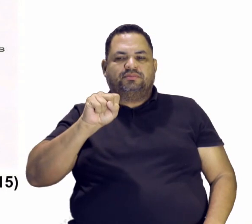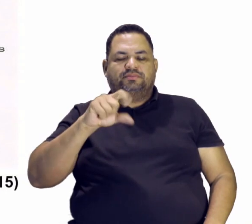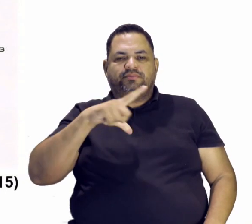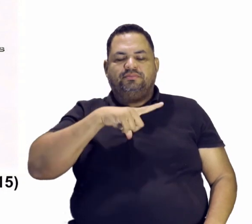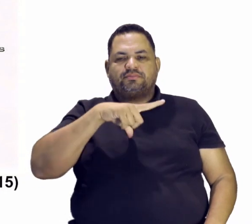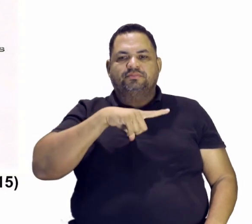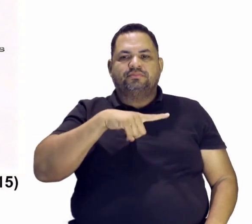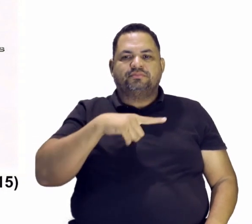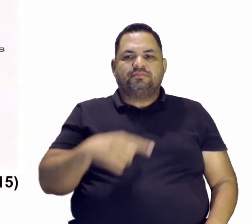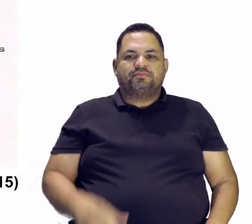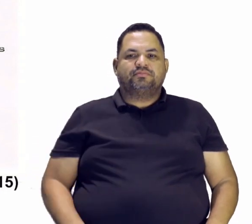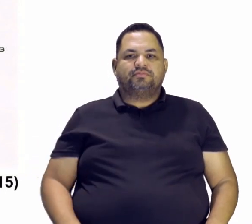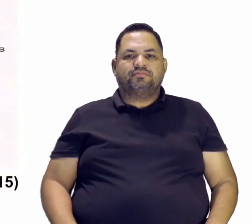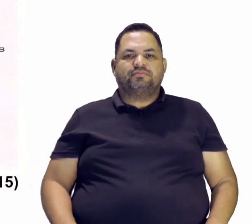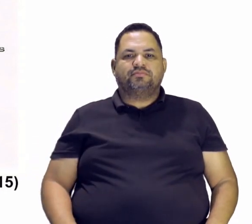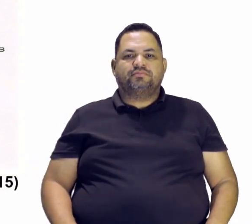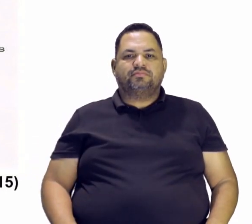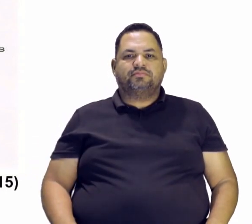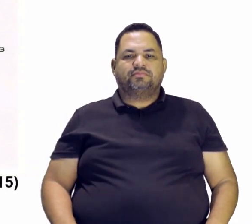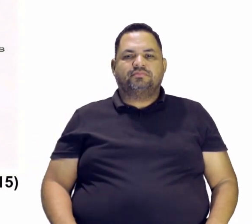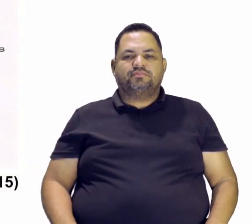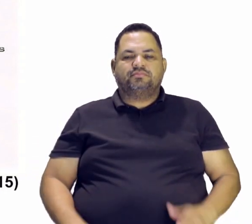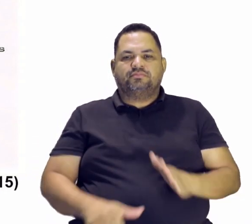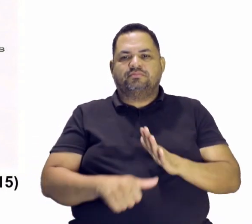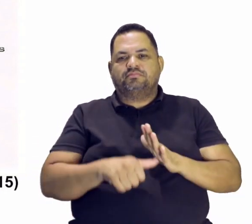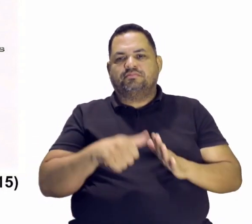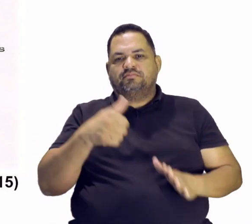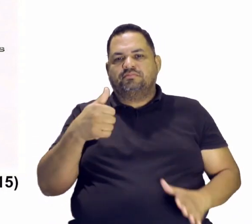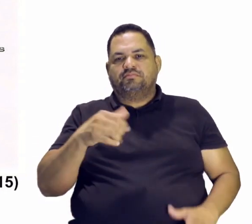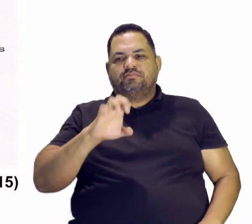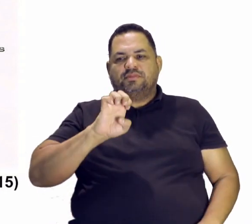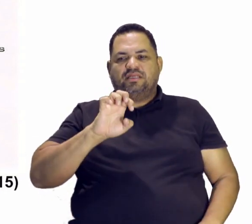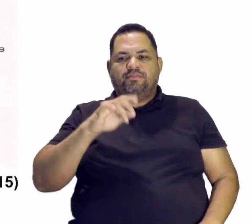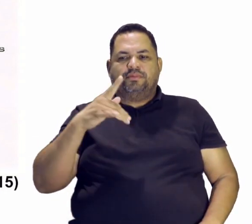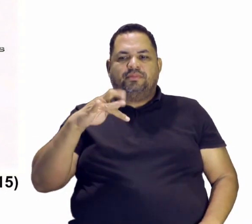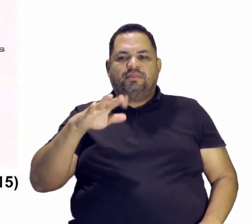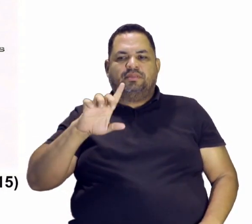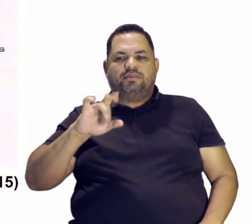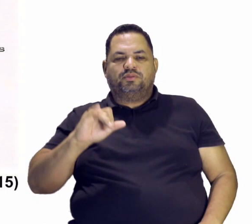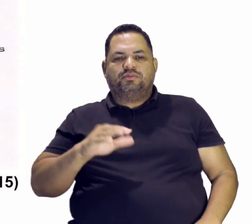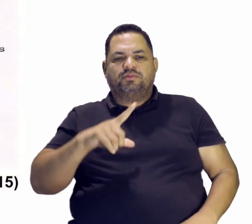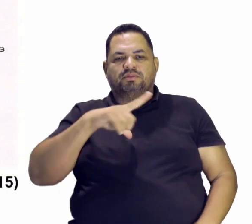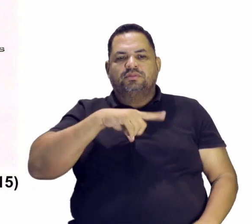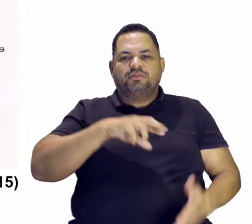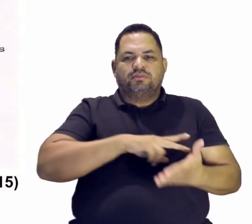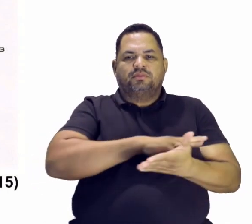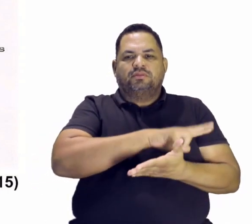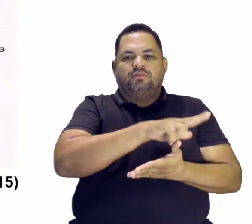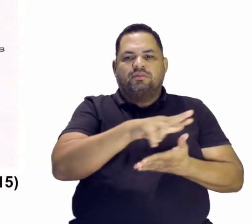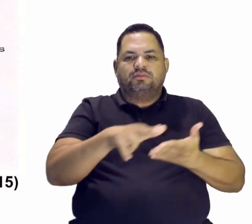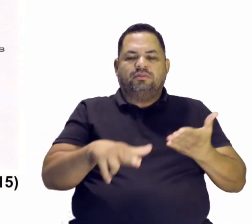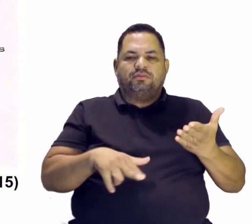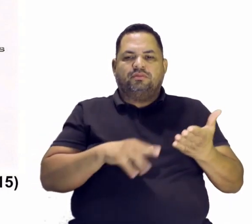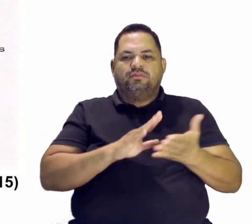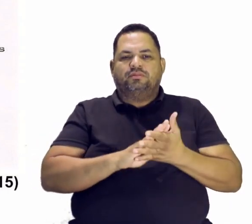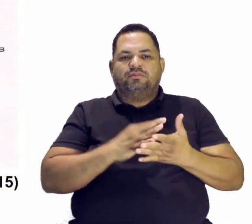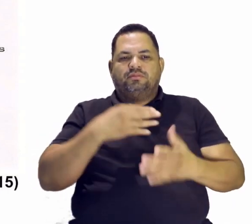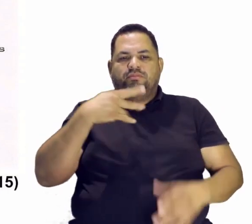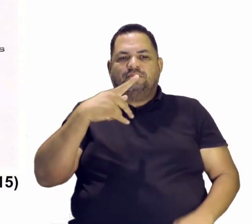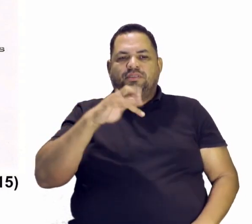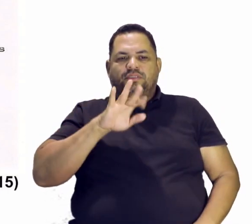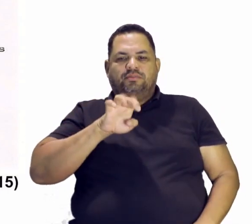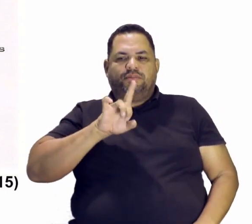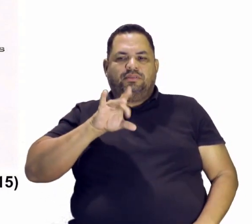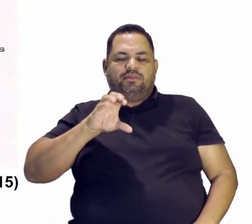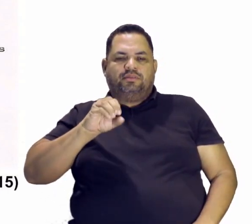tenho, no primeiro momento, eu tenho o epimísio composto por vários perimísio. E